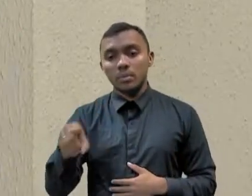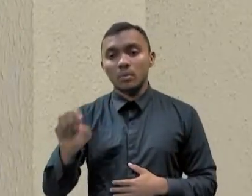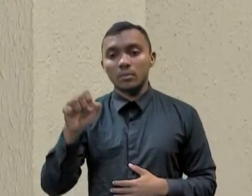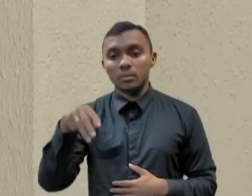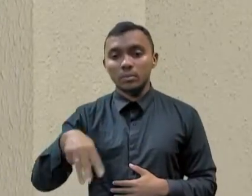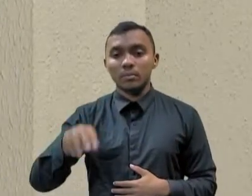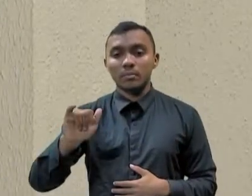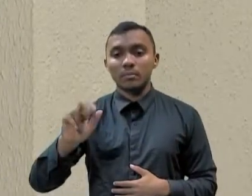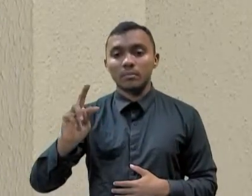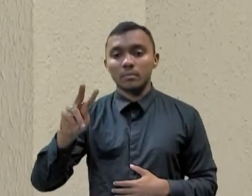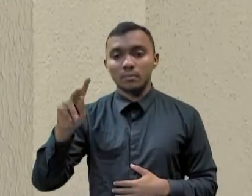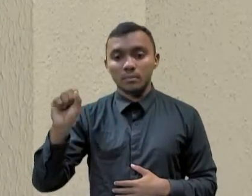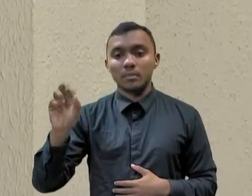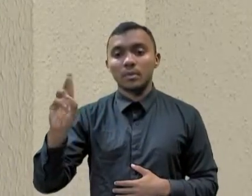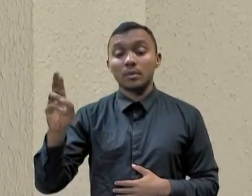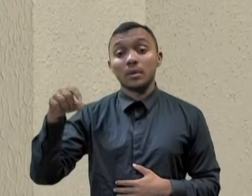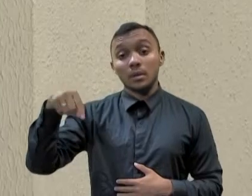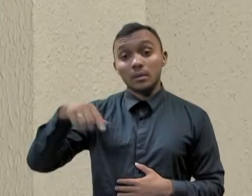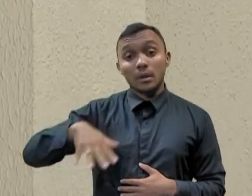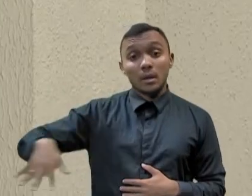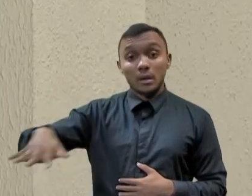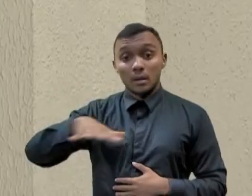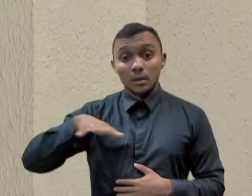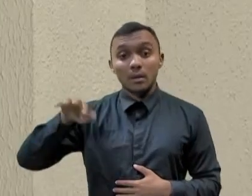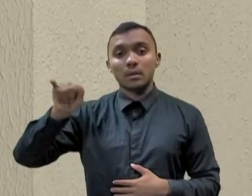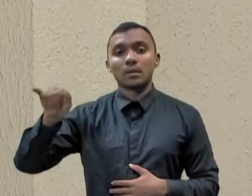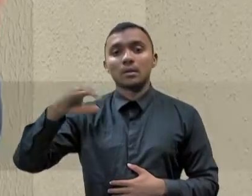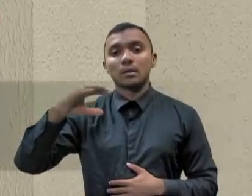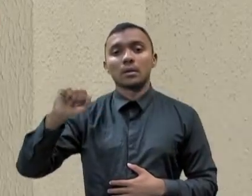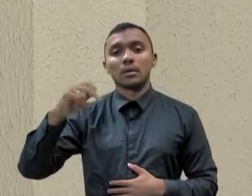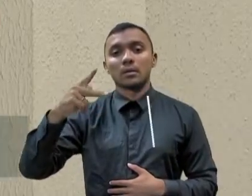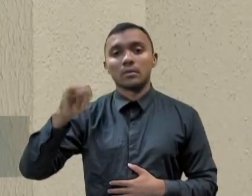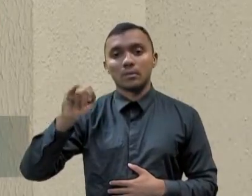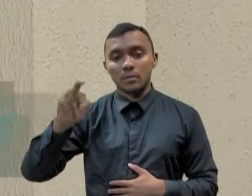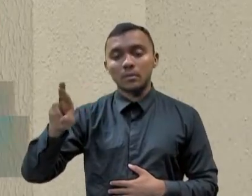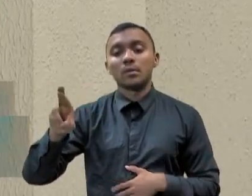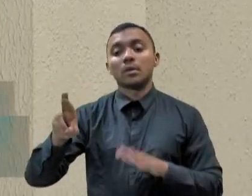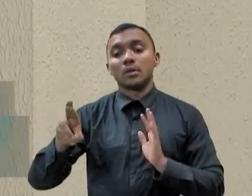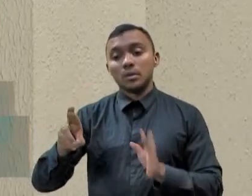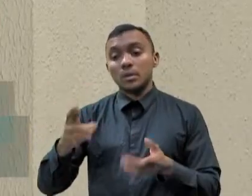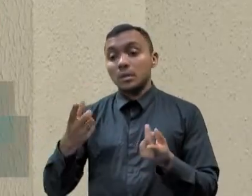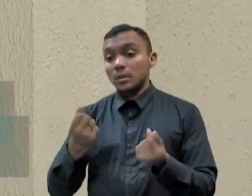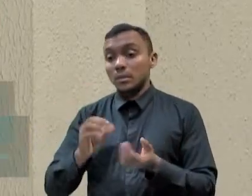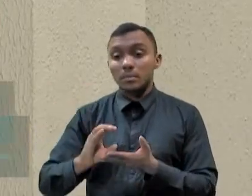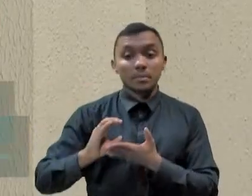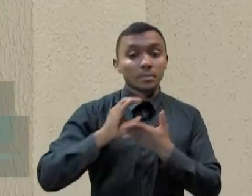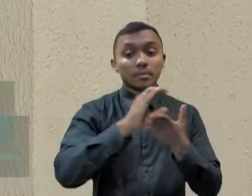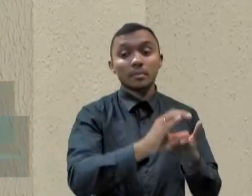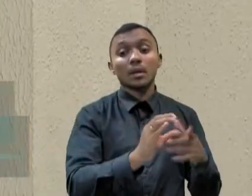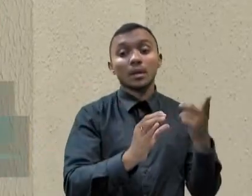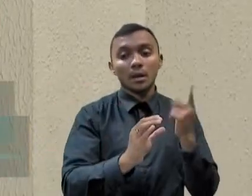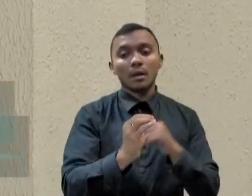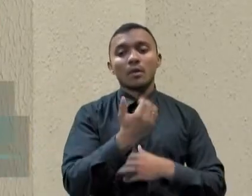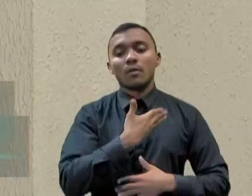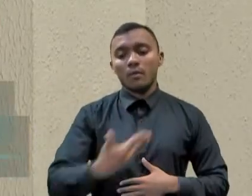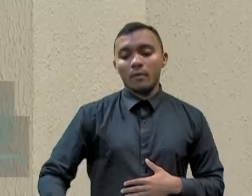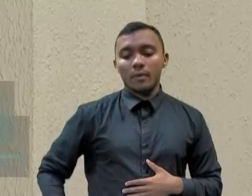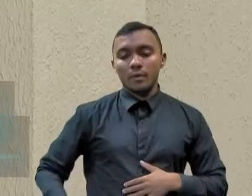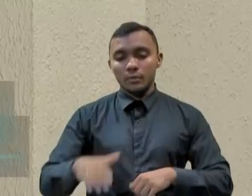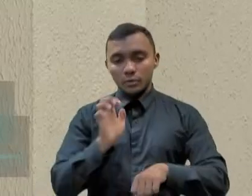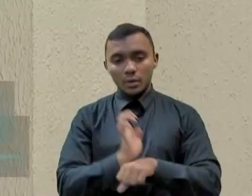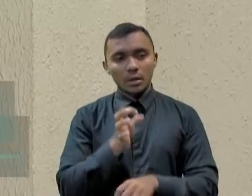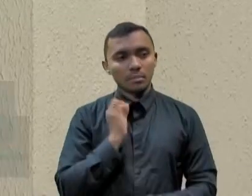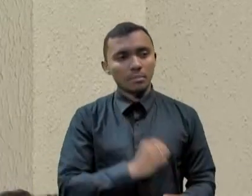O município de Icapuí foi contemplado com obras do governo do estado com execução